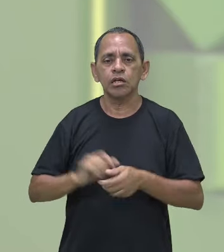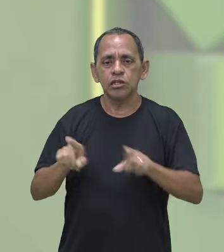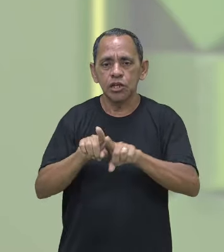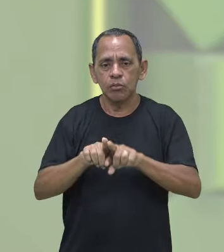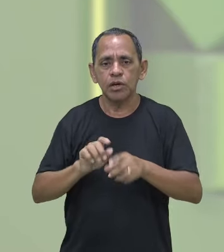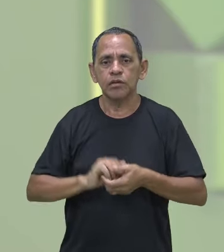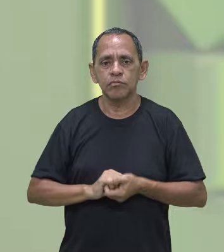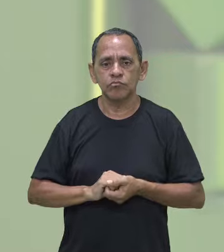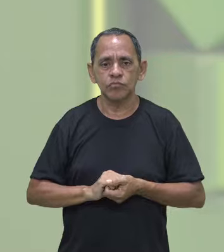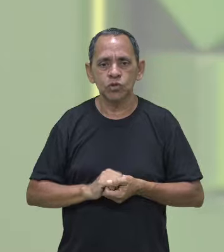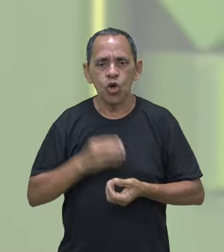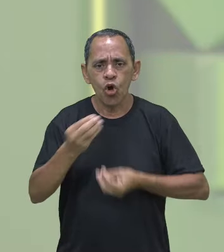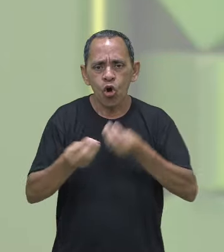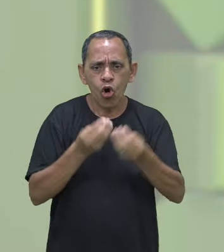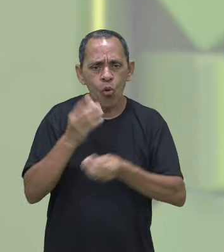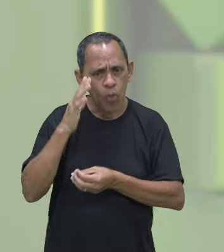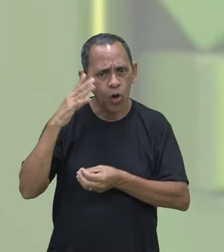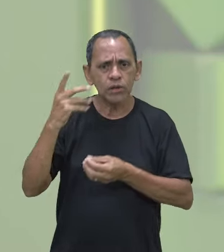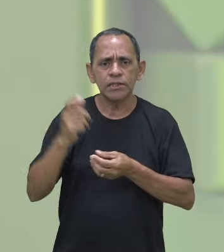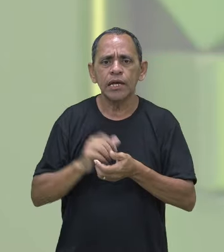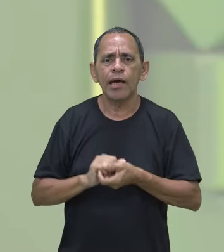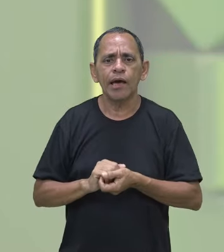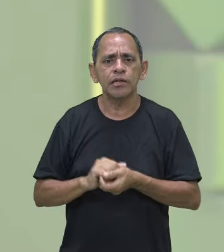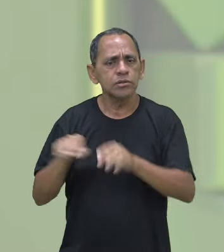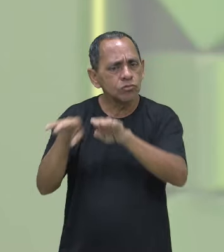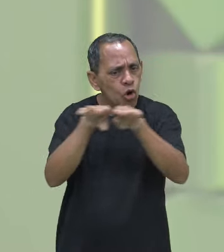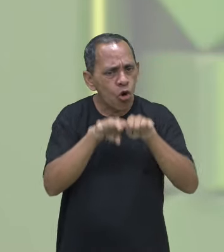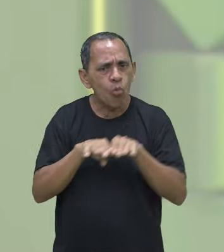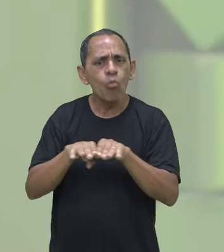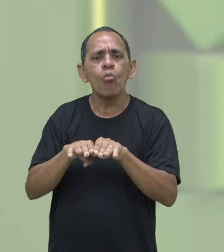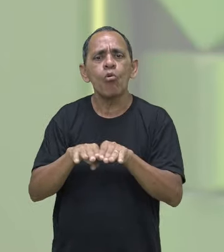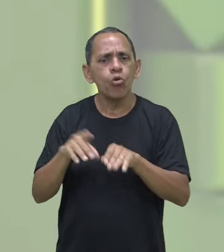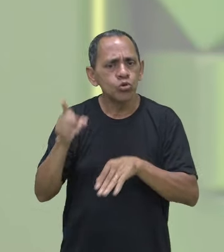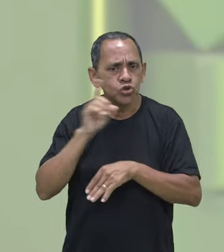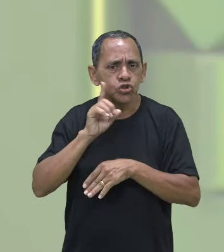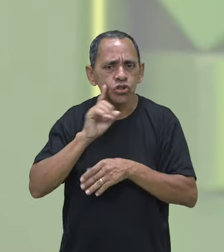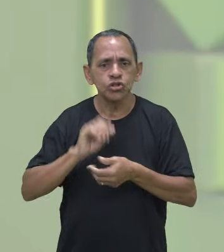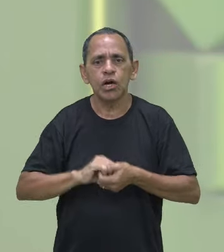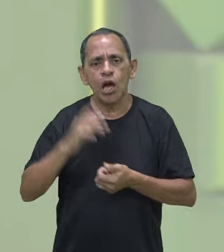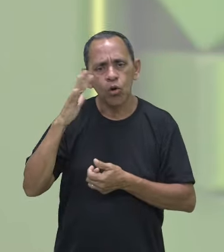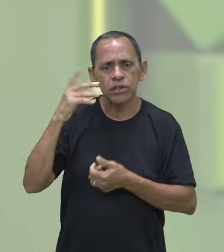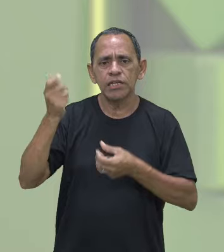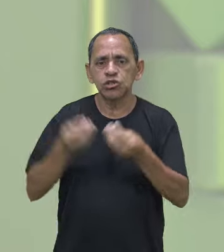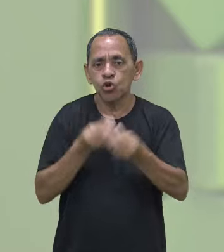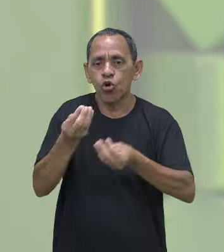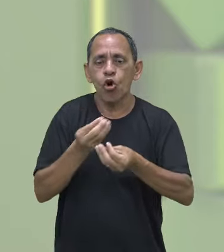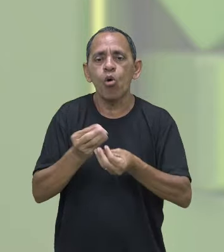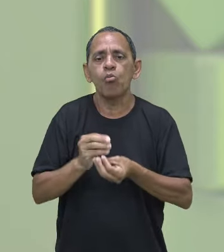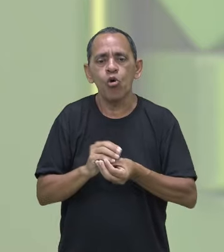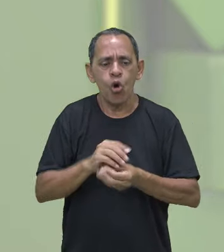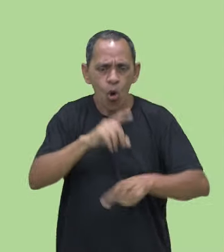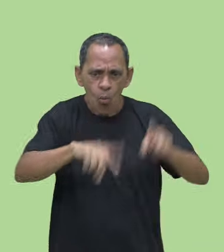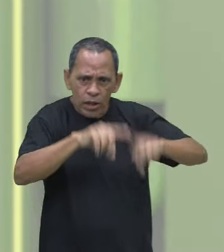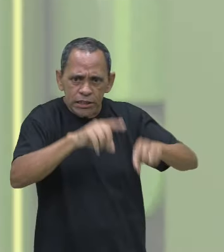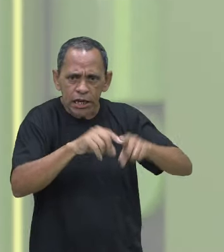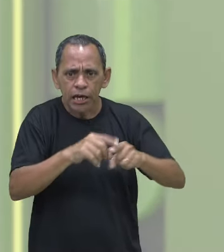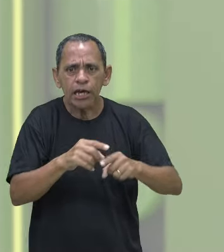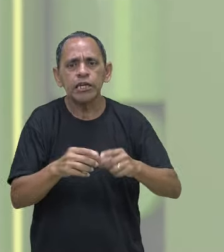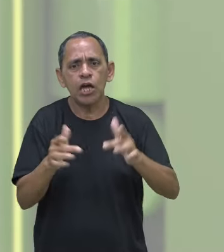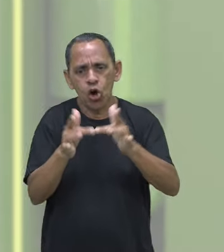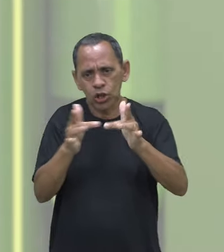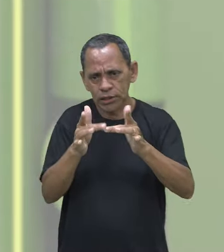hidrólise. Essa reação ela é muito comum no nosso cotidiano e ela acontece quando um reagente entra em contato com a molécula de água. Então,